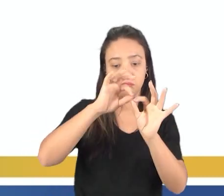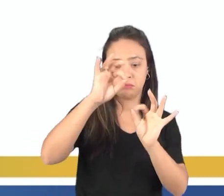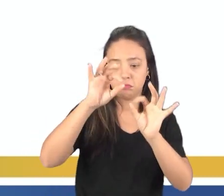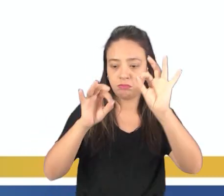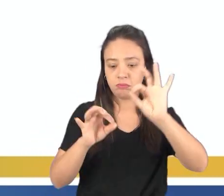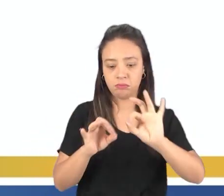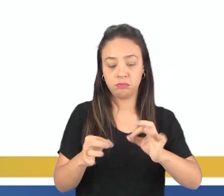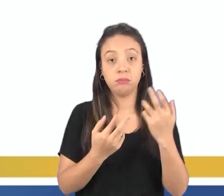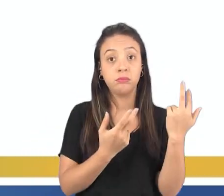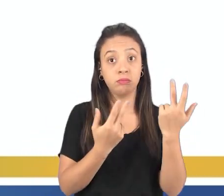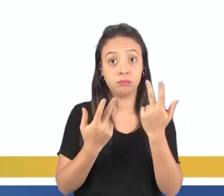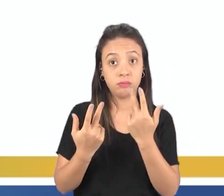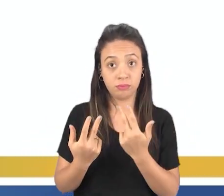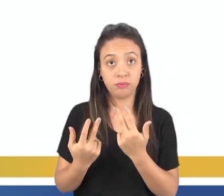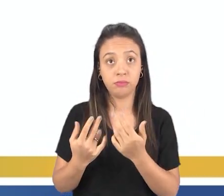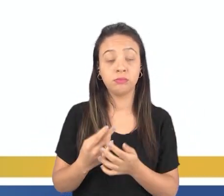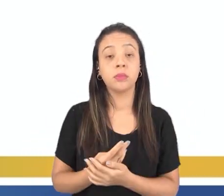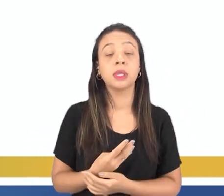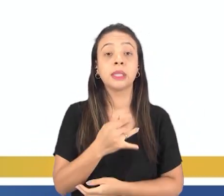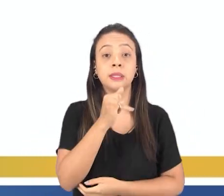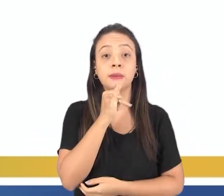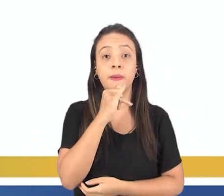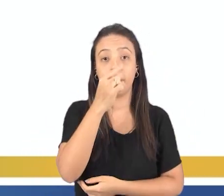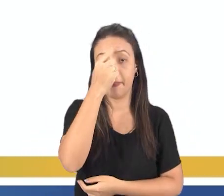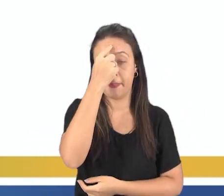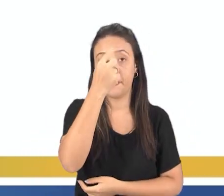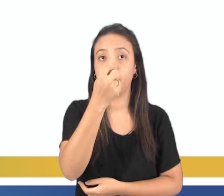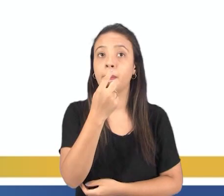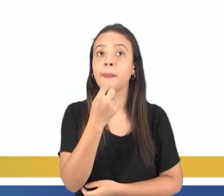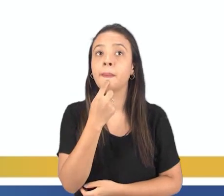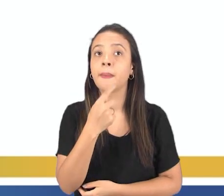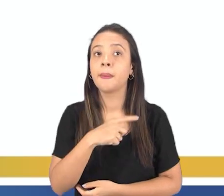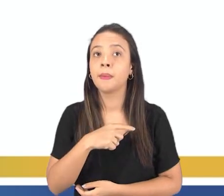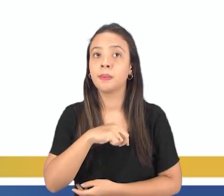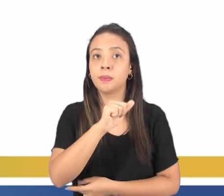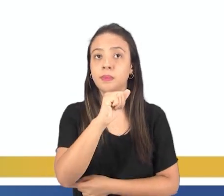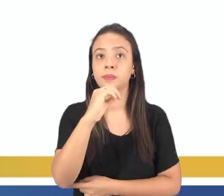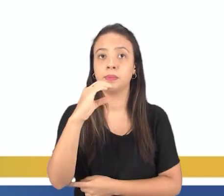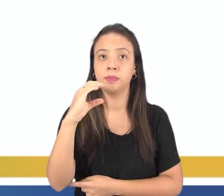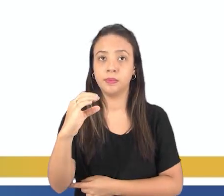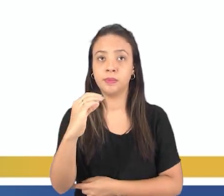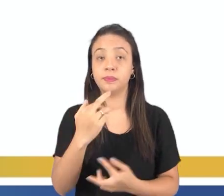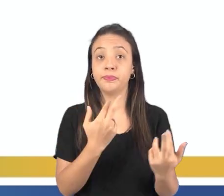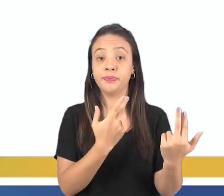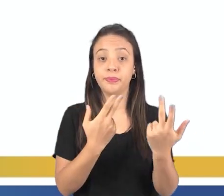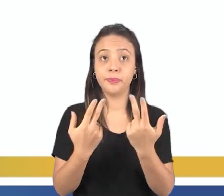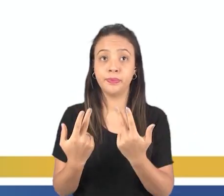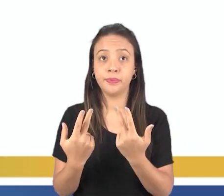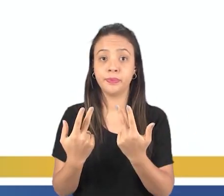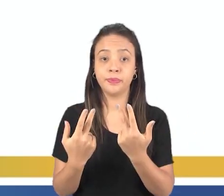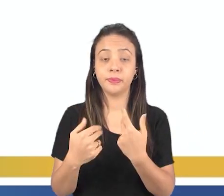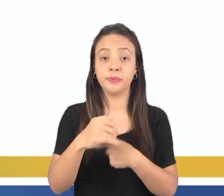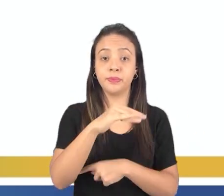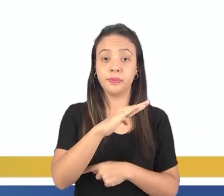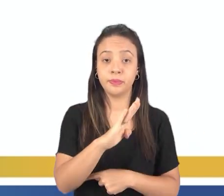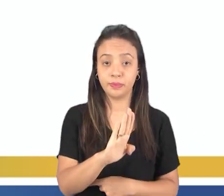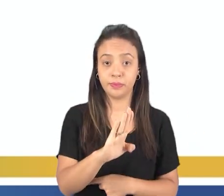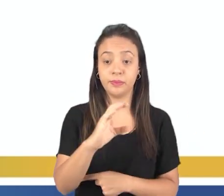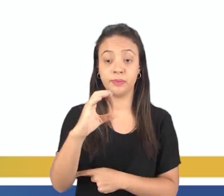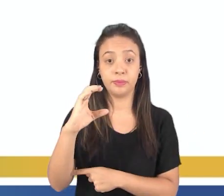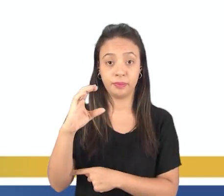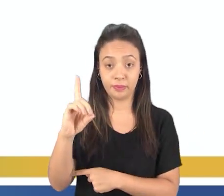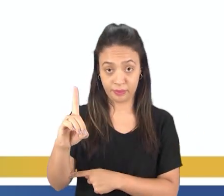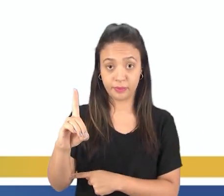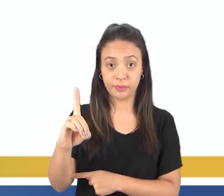certo então no caso da imagem nós temos o segmento a ser é igual ao segmento BD